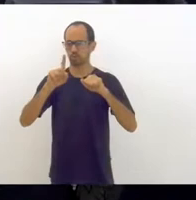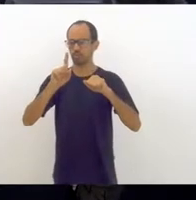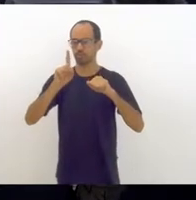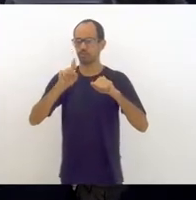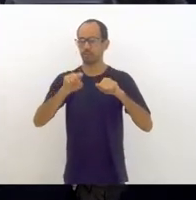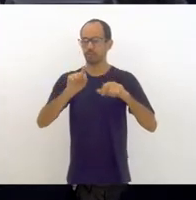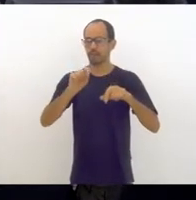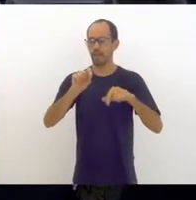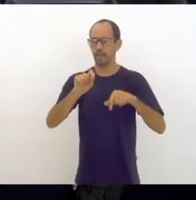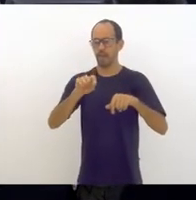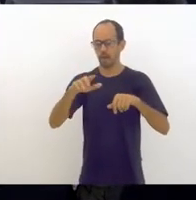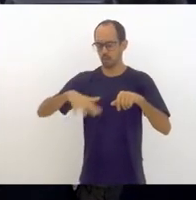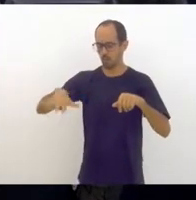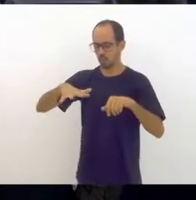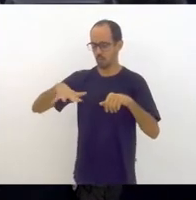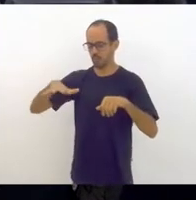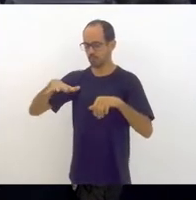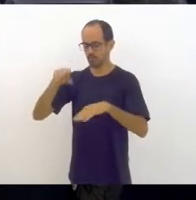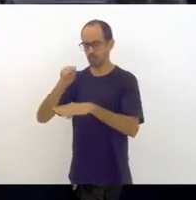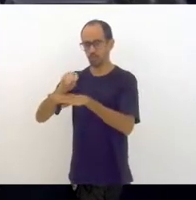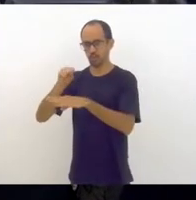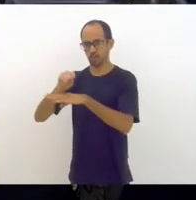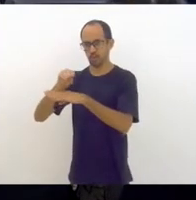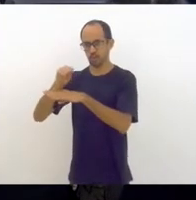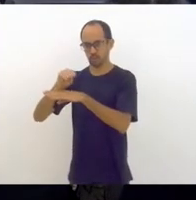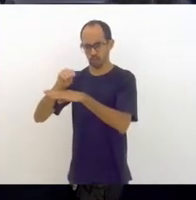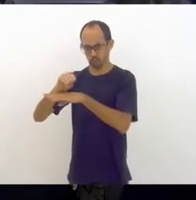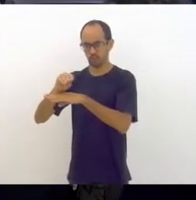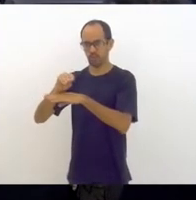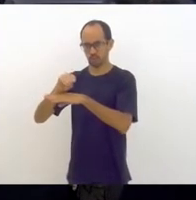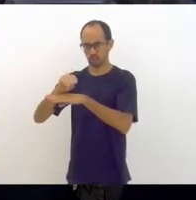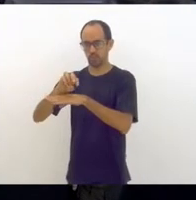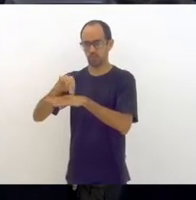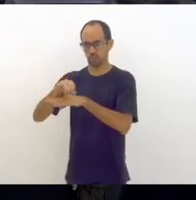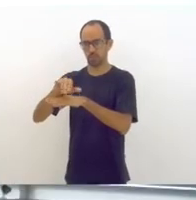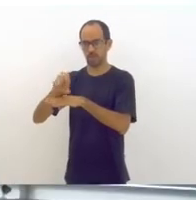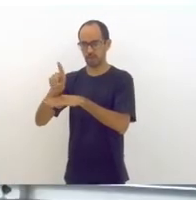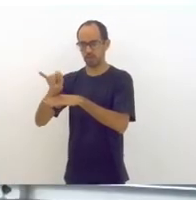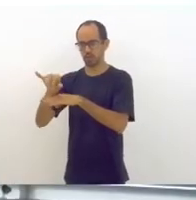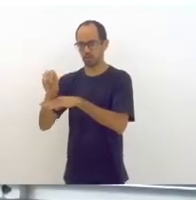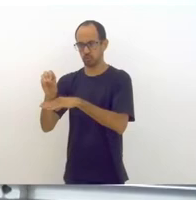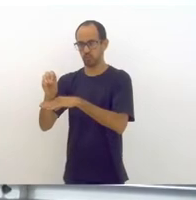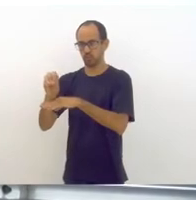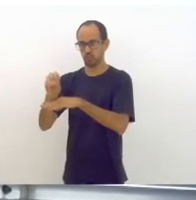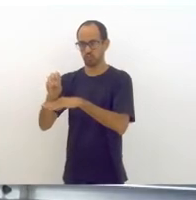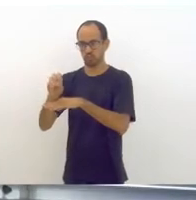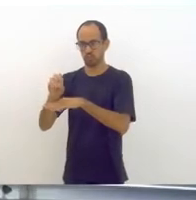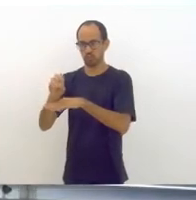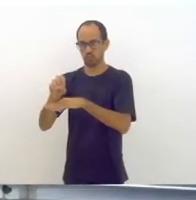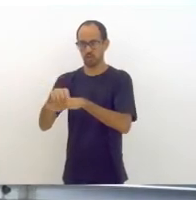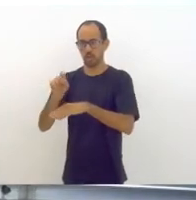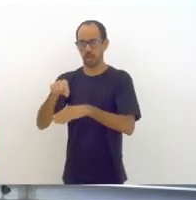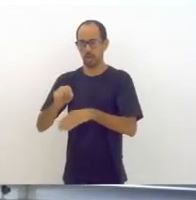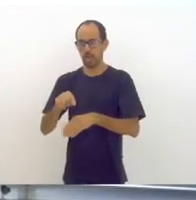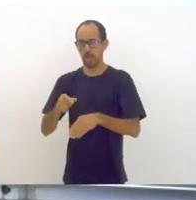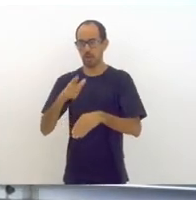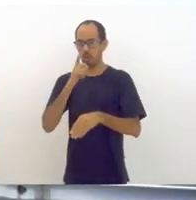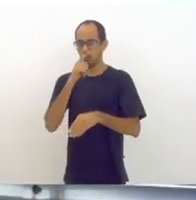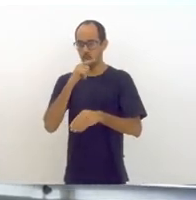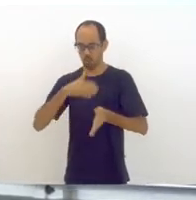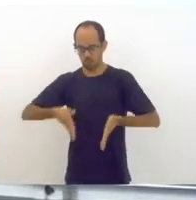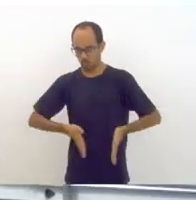ambiente protegido pelo Refúgio de Vida Silvestre Estadual do Médio Paraíba. É o leito de rio, do Rio Paraíba do Sul,